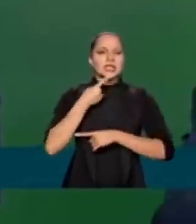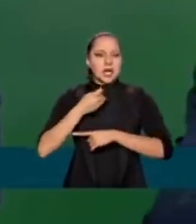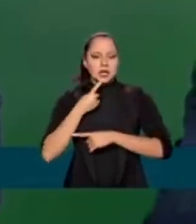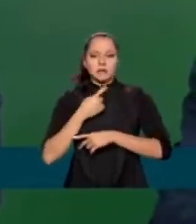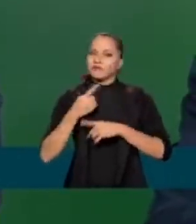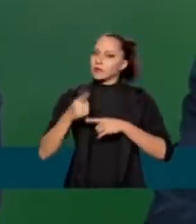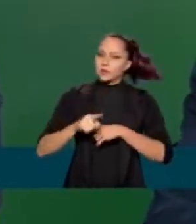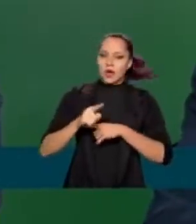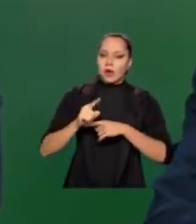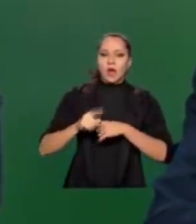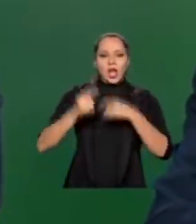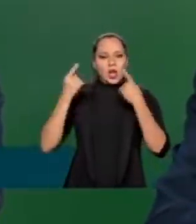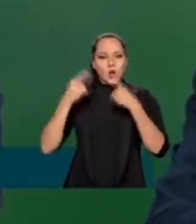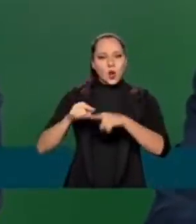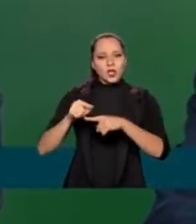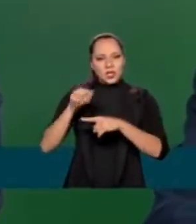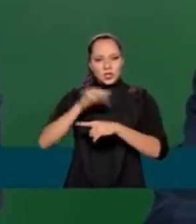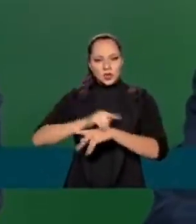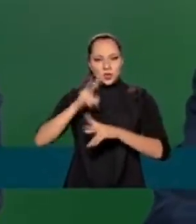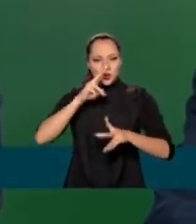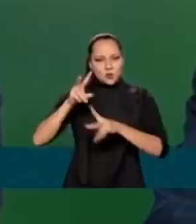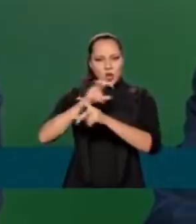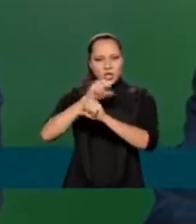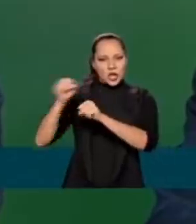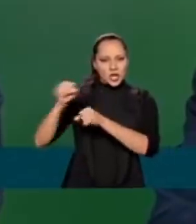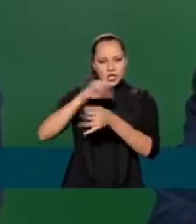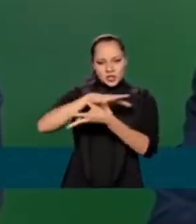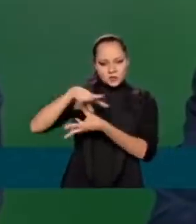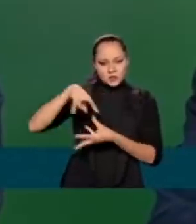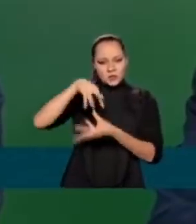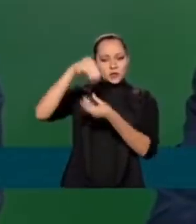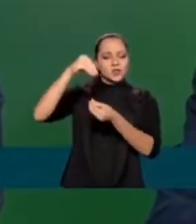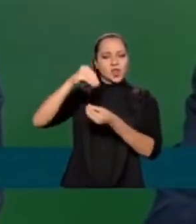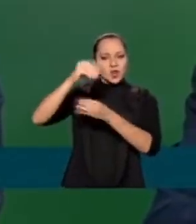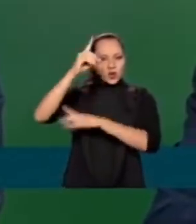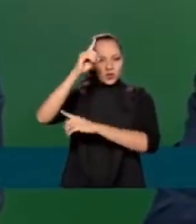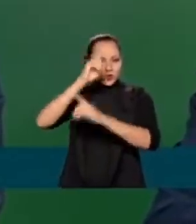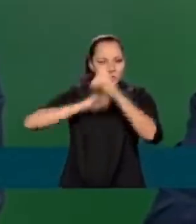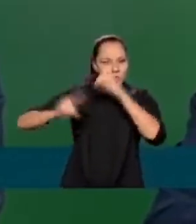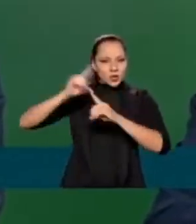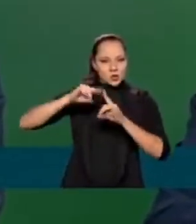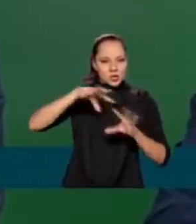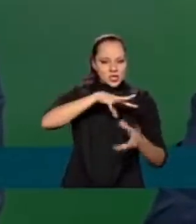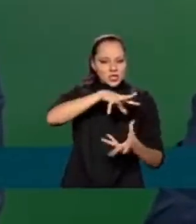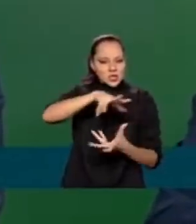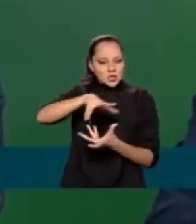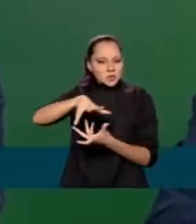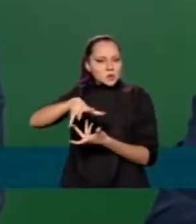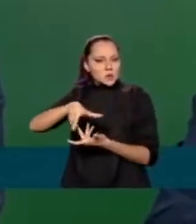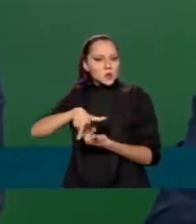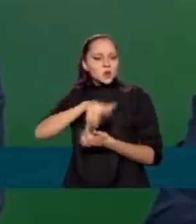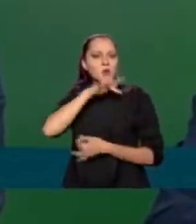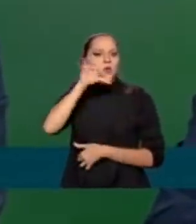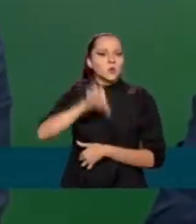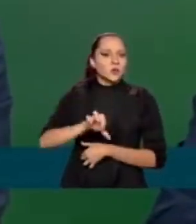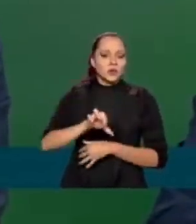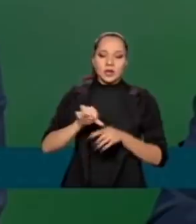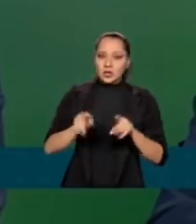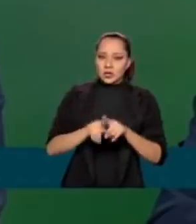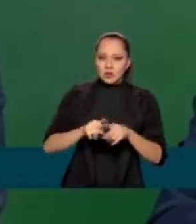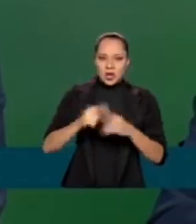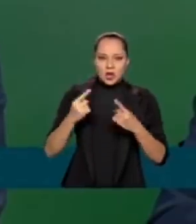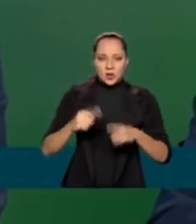os principados e as potestades, contra os dominadores deste mundo tenebroso, contra as